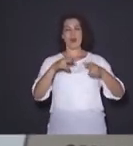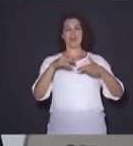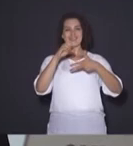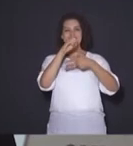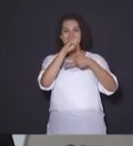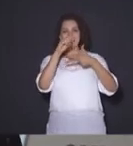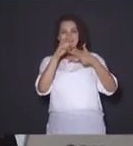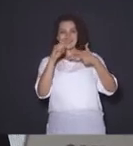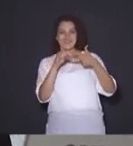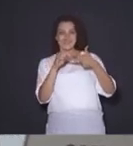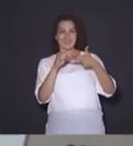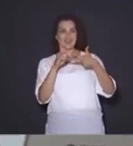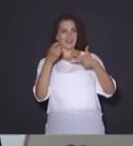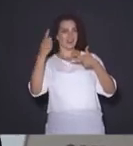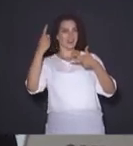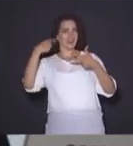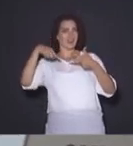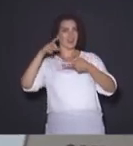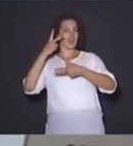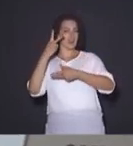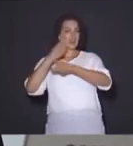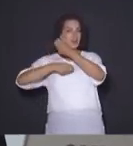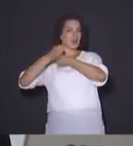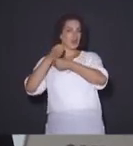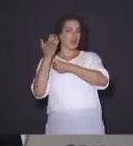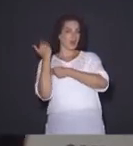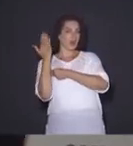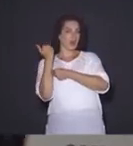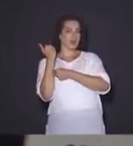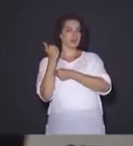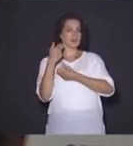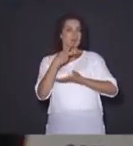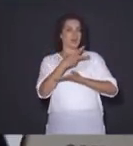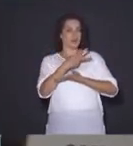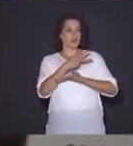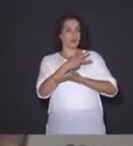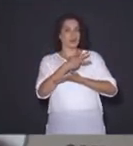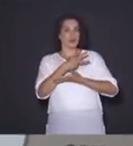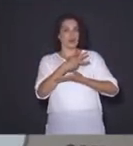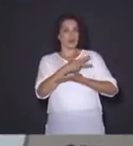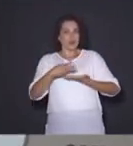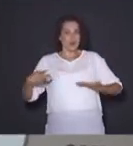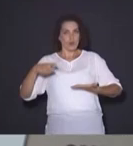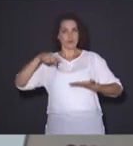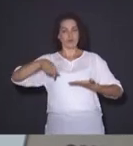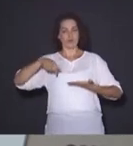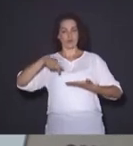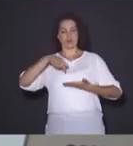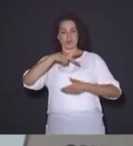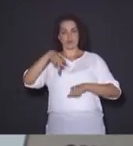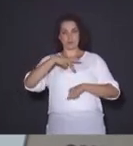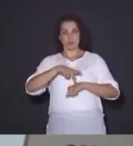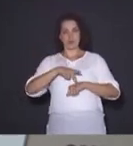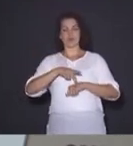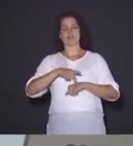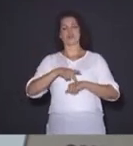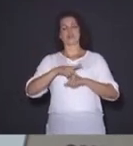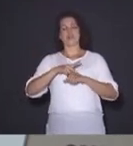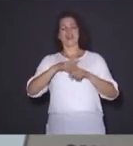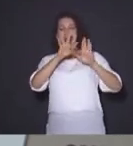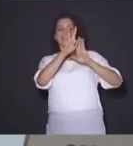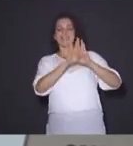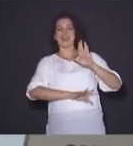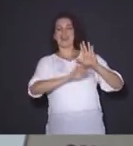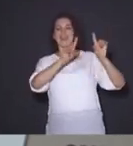e que foi o enem antes do golpe político no país né trouxe essa questão da simone boa' né que ela